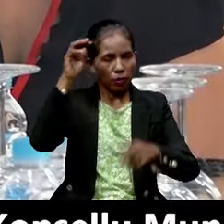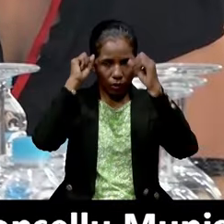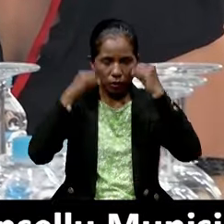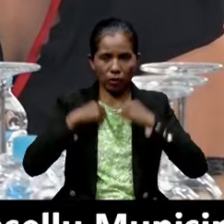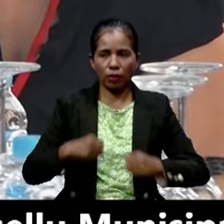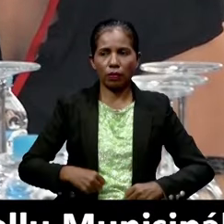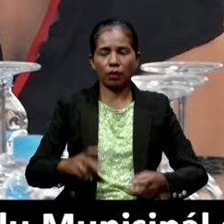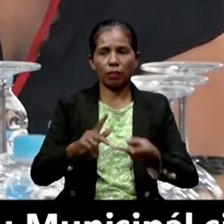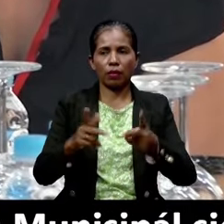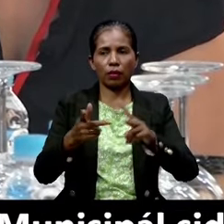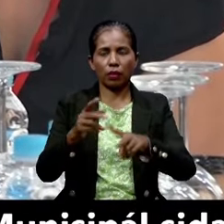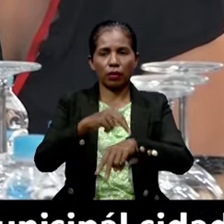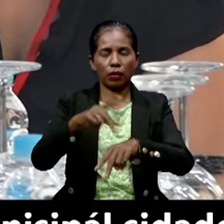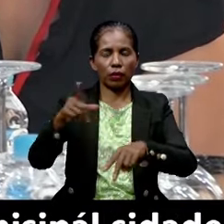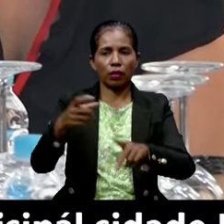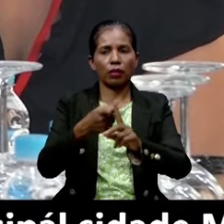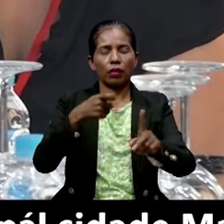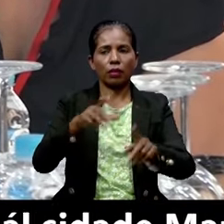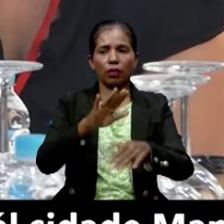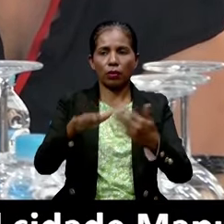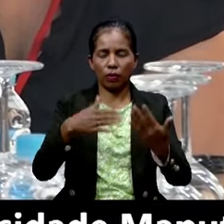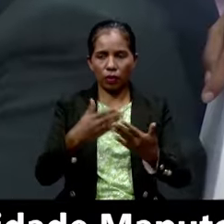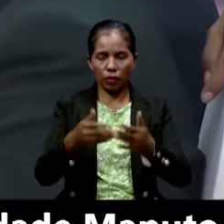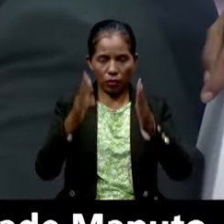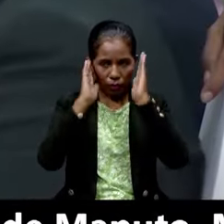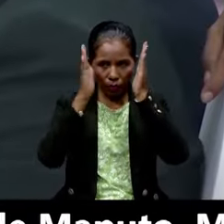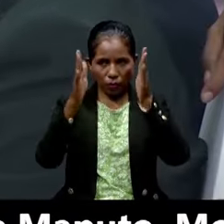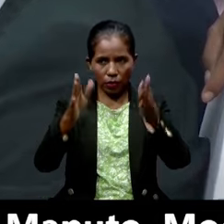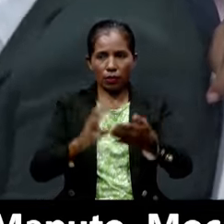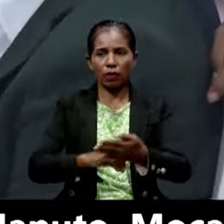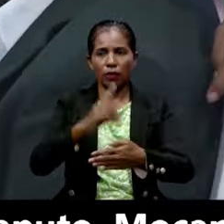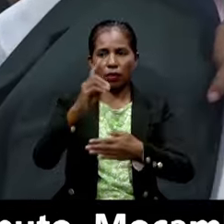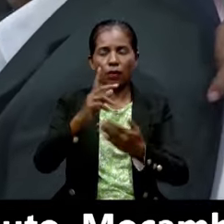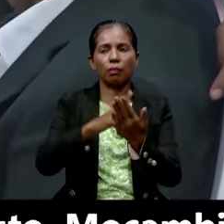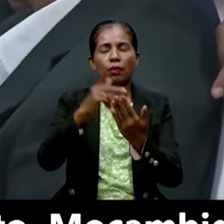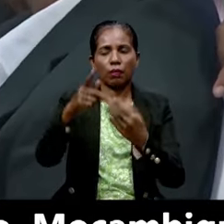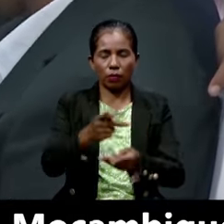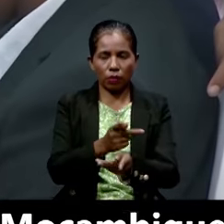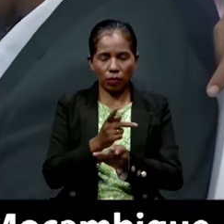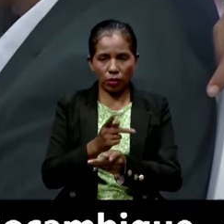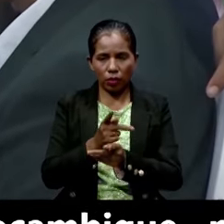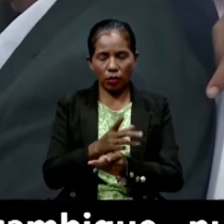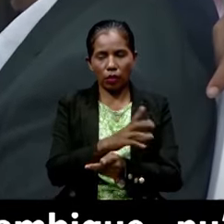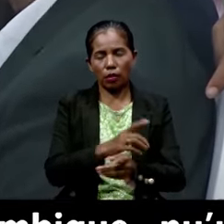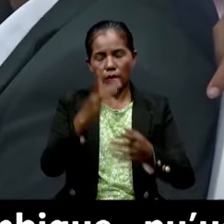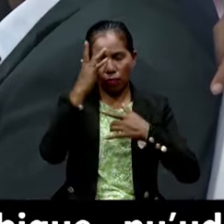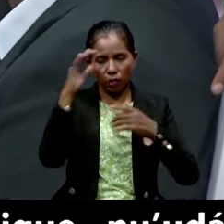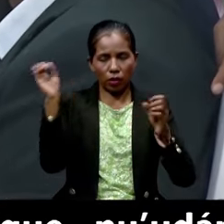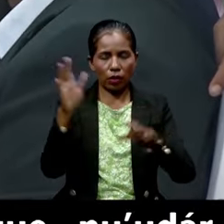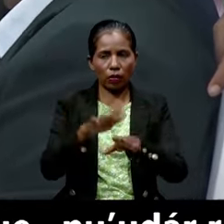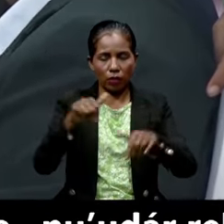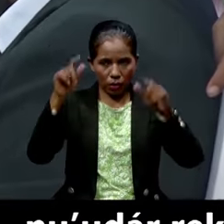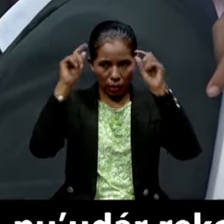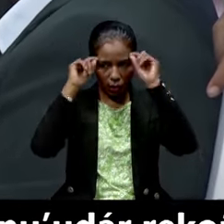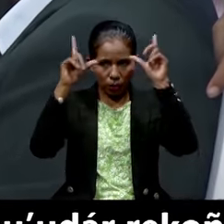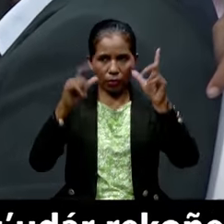parceiro nacional no internacional liu perito sira, se focou a tu desenvolve programa cuidado no prevenção moras Lahadait e Timor-Leste.